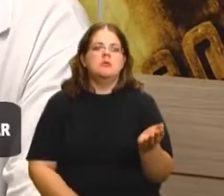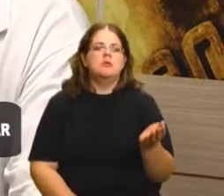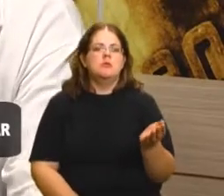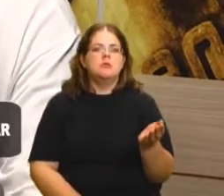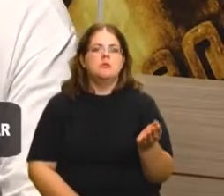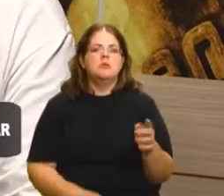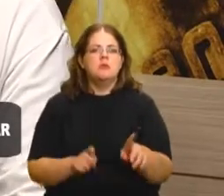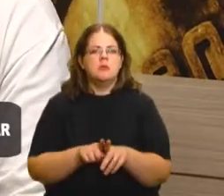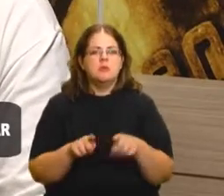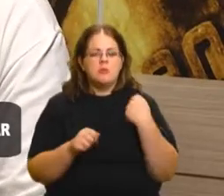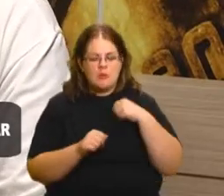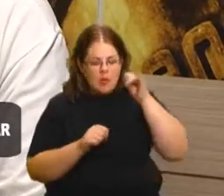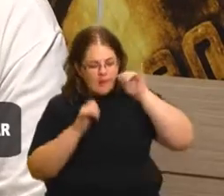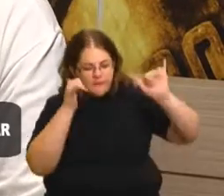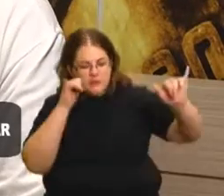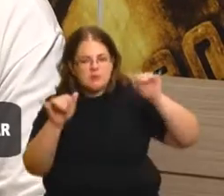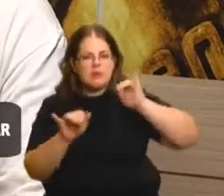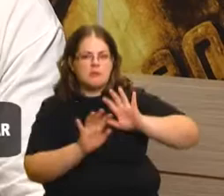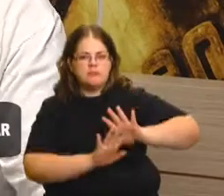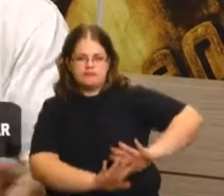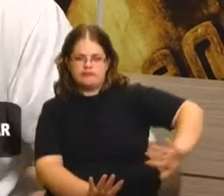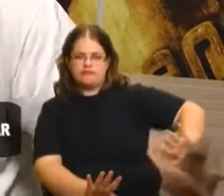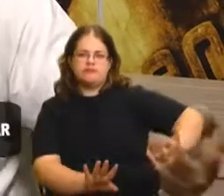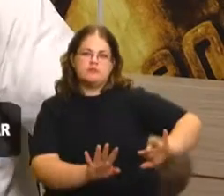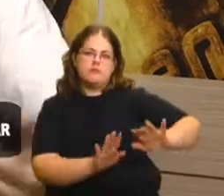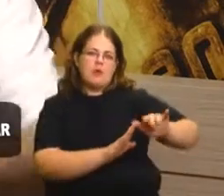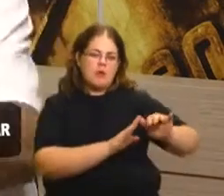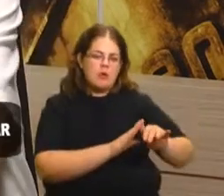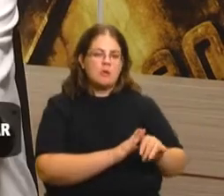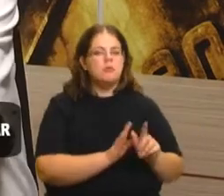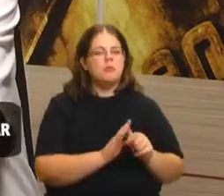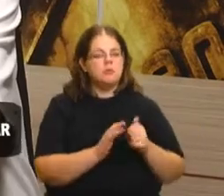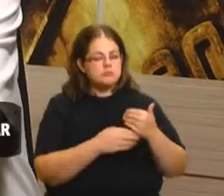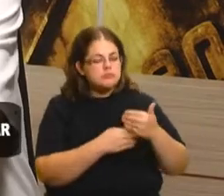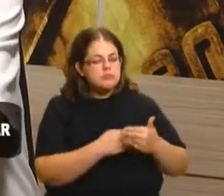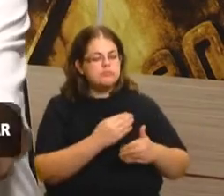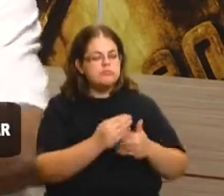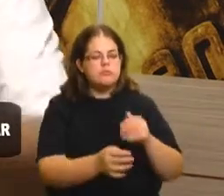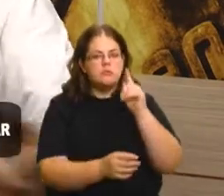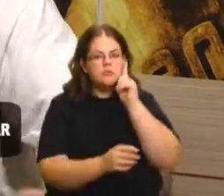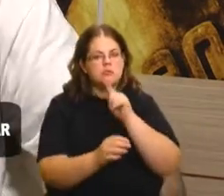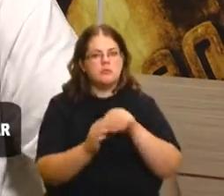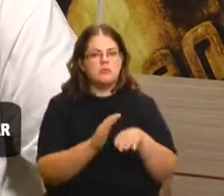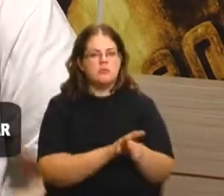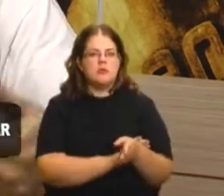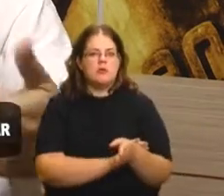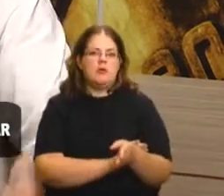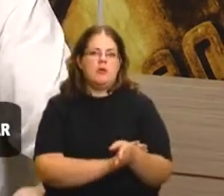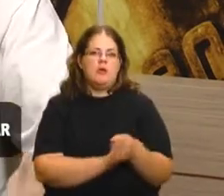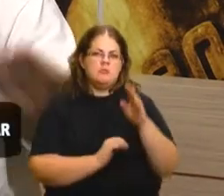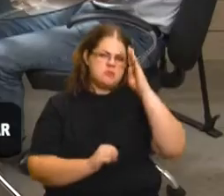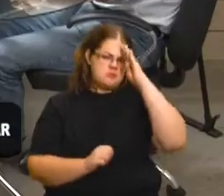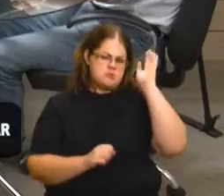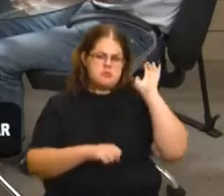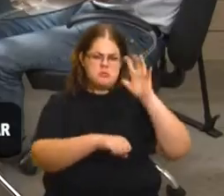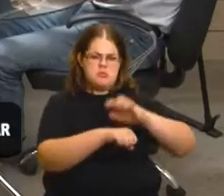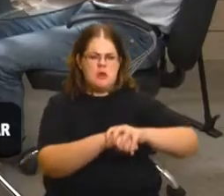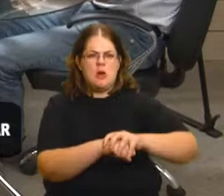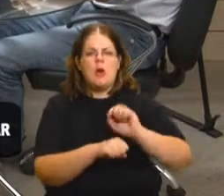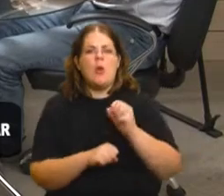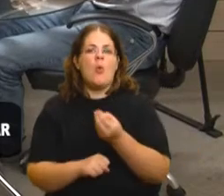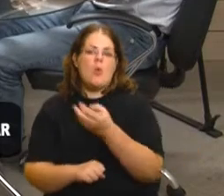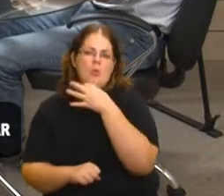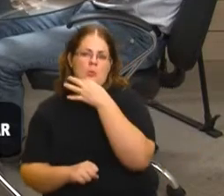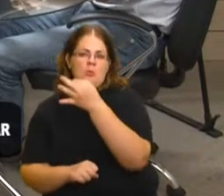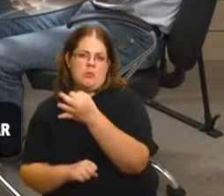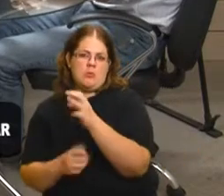deveriam coibir o crime, né? Isso vai se gerando ao longo do tempo. Se fosse uma ditadura militar ou uma democracia